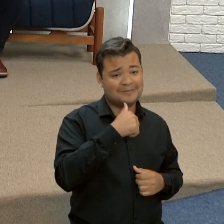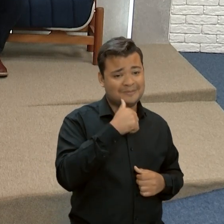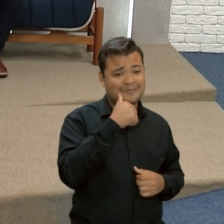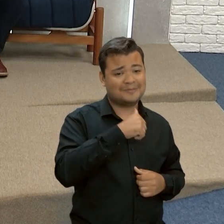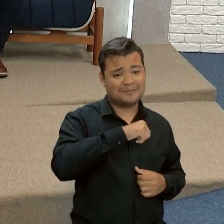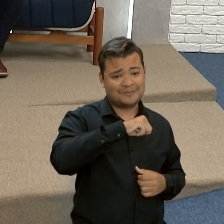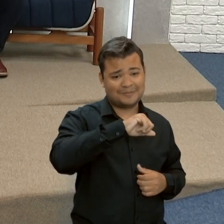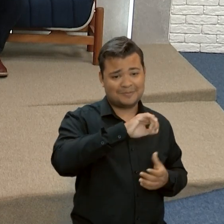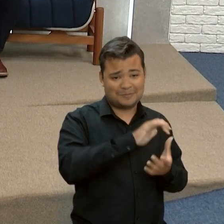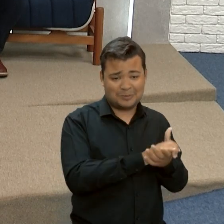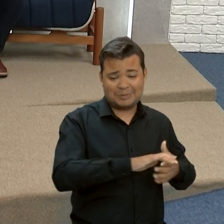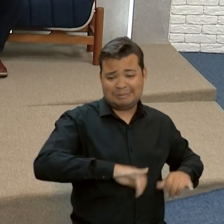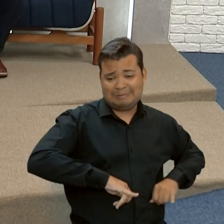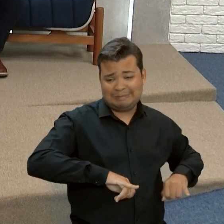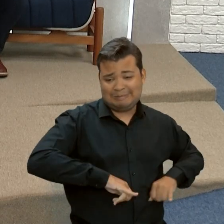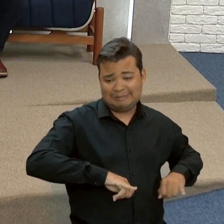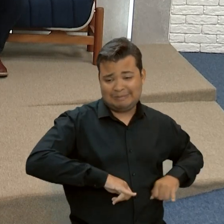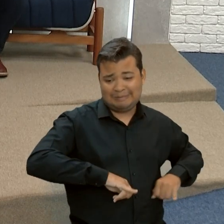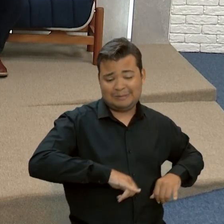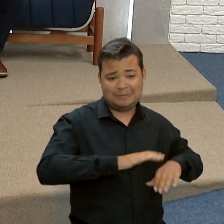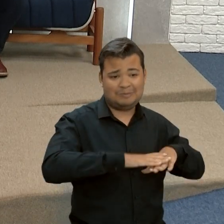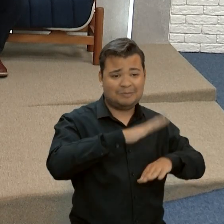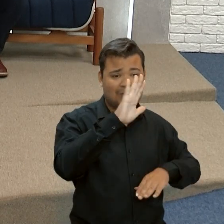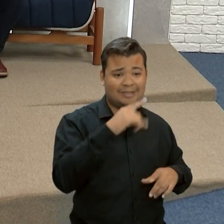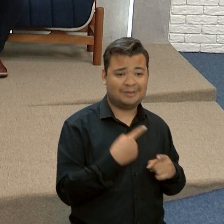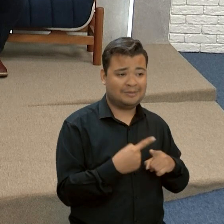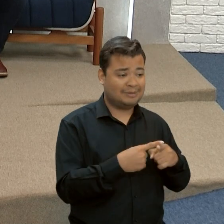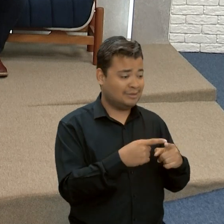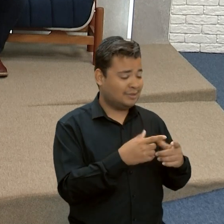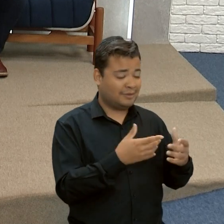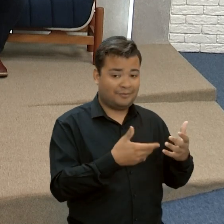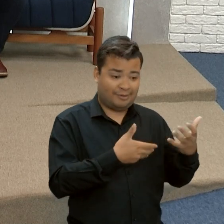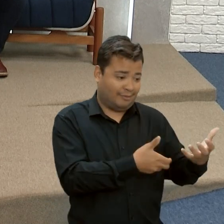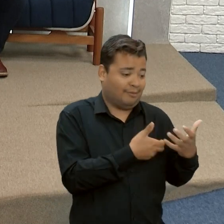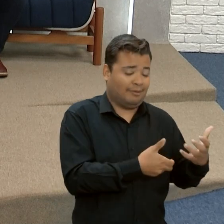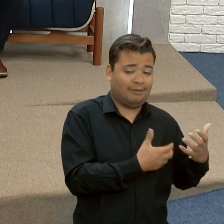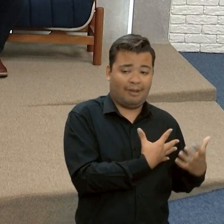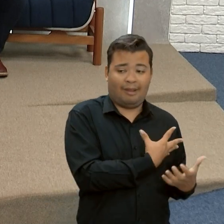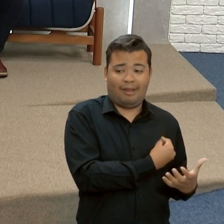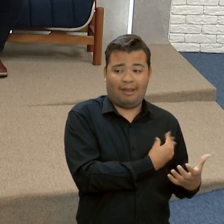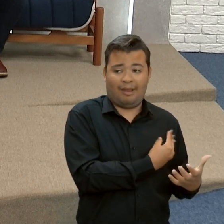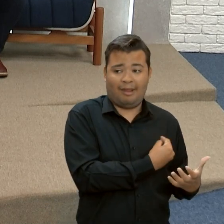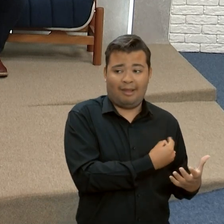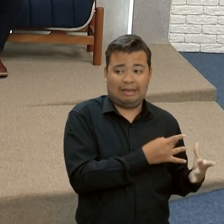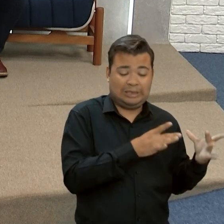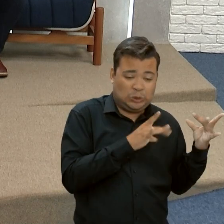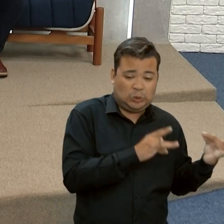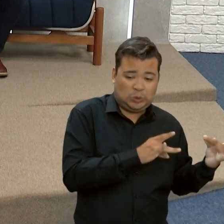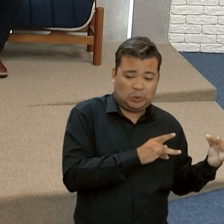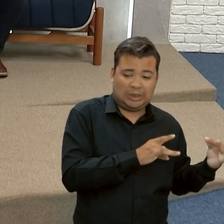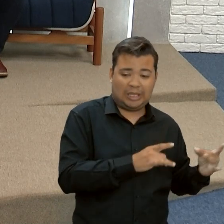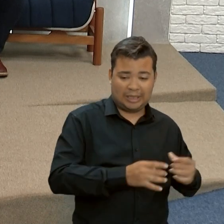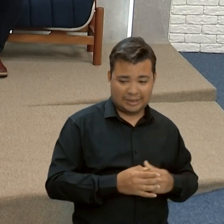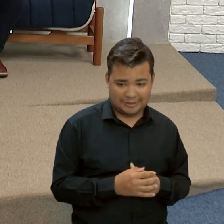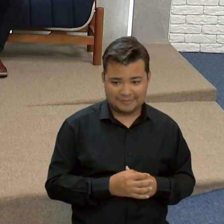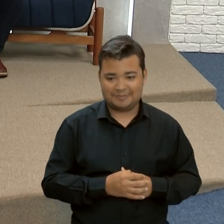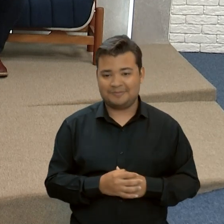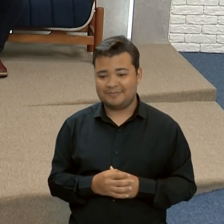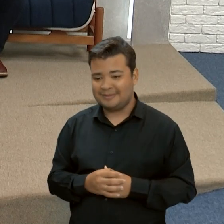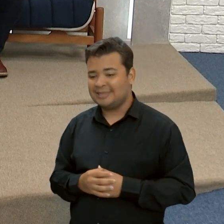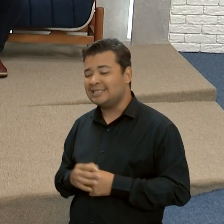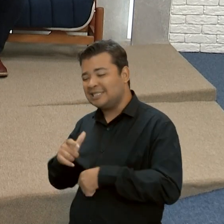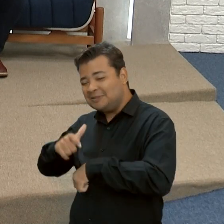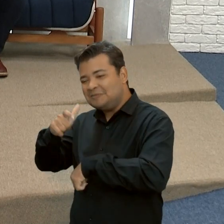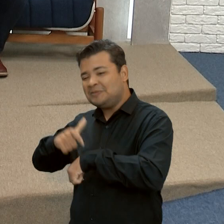né? Que Samuel não desgruda dela. Tá mamando no peito. Mamando no peito. Essa fase é realmente a fase